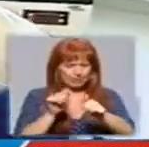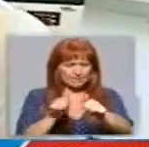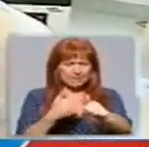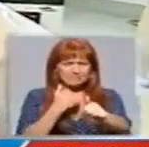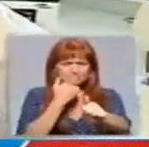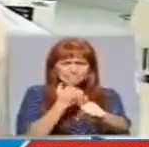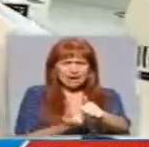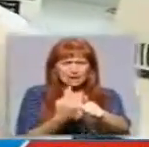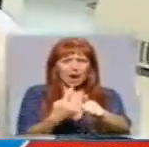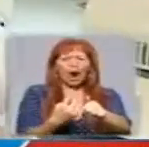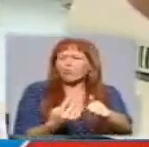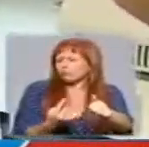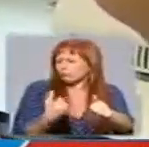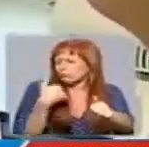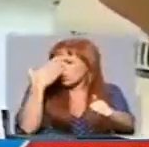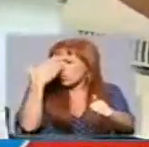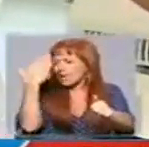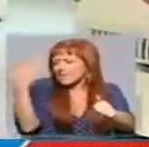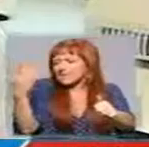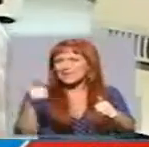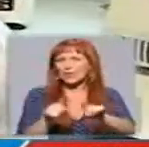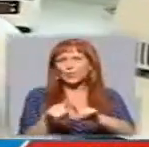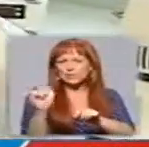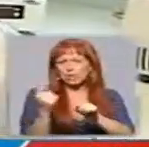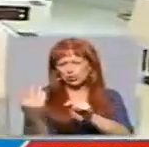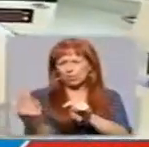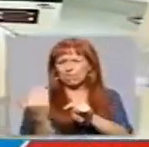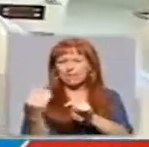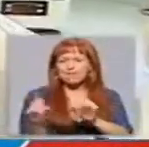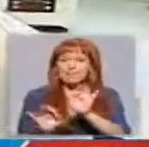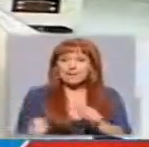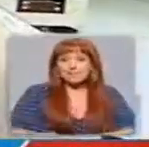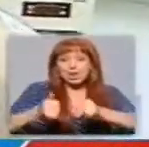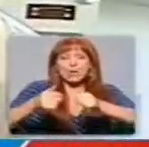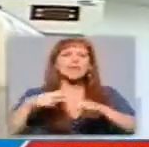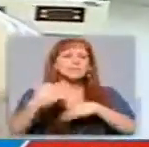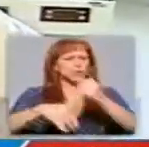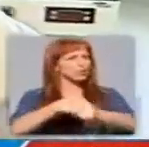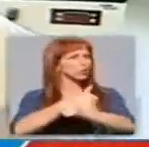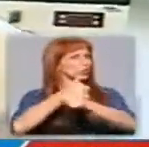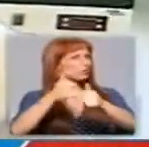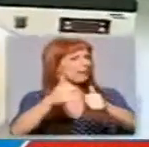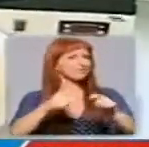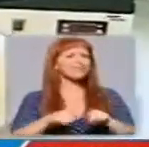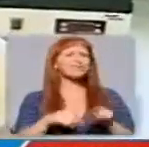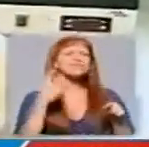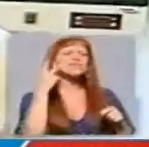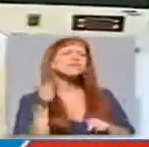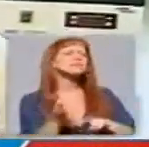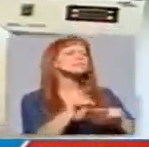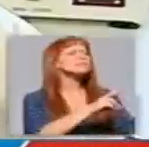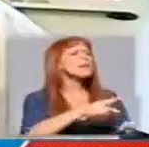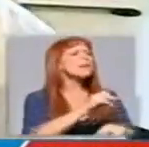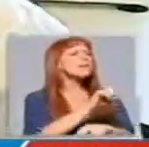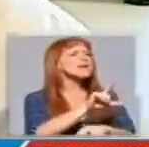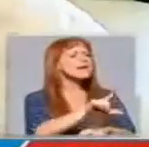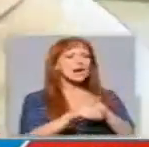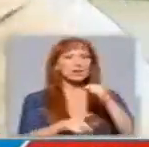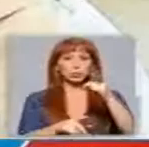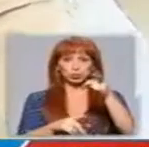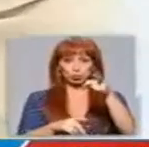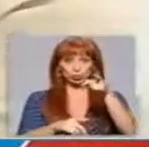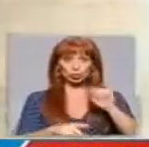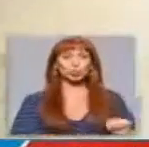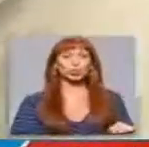preparados para estas Olimpíadas é eu acho que sim eu tenho mês para me preparar melhor mas está tudo a correr muito bem vou ver agora aqui com o Miguel é o Miguel